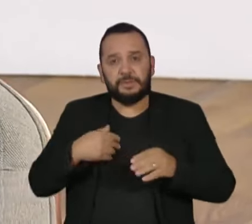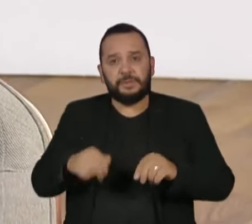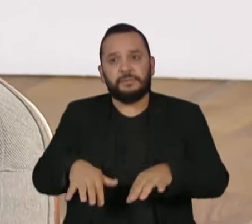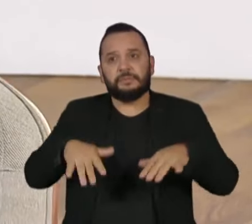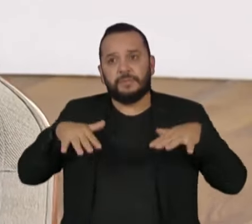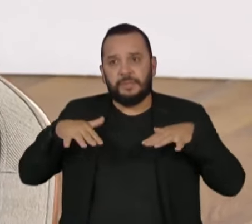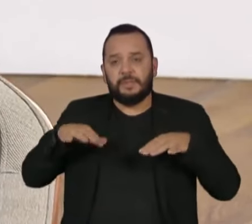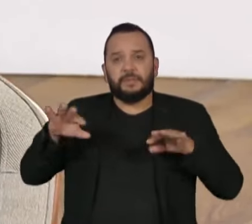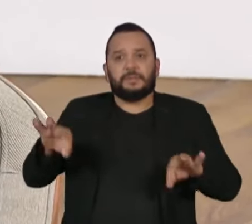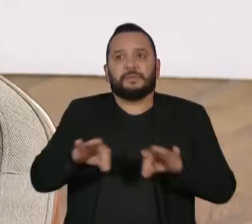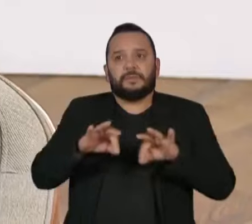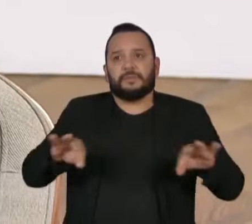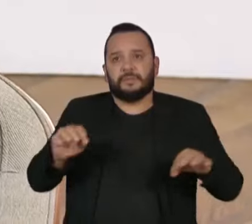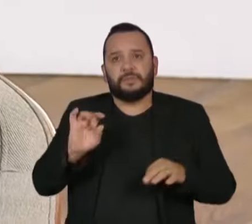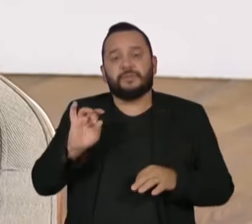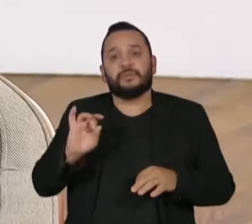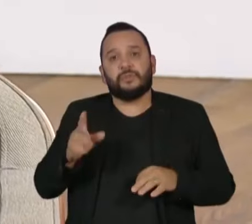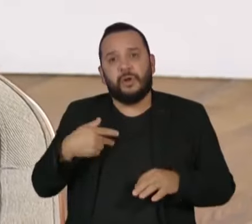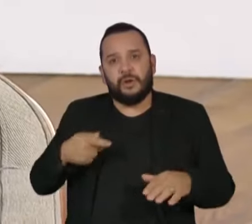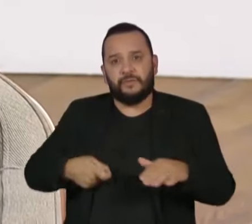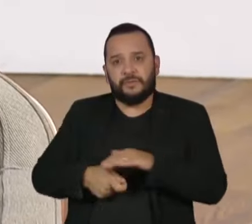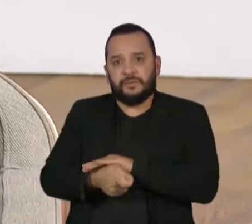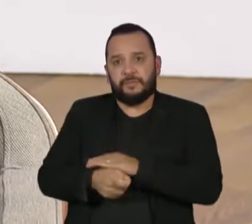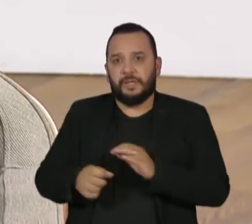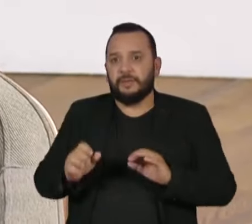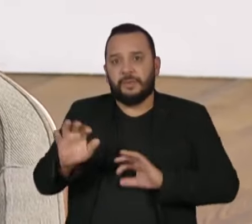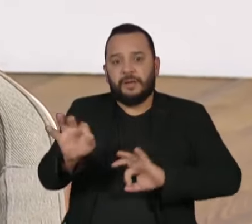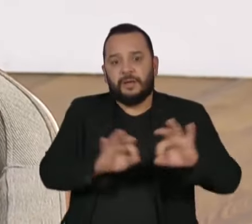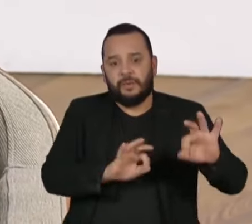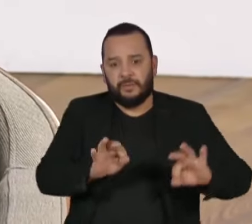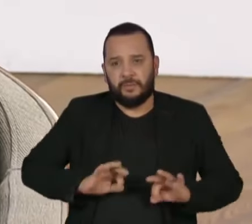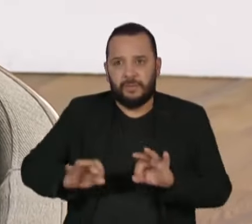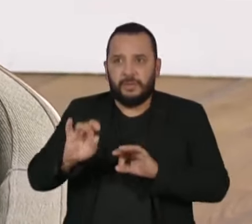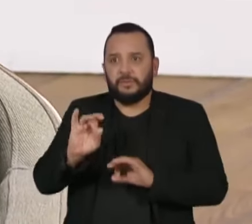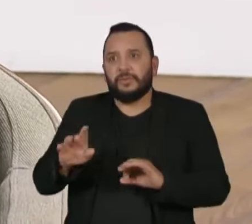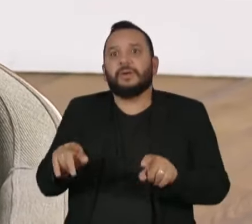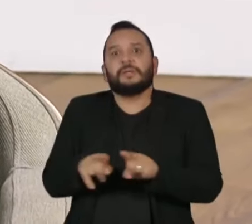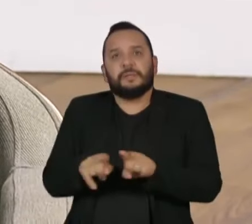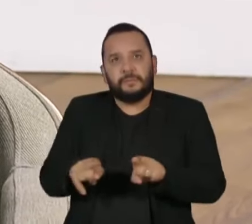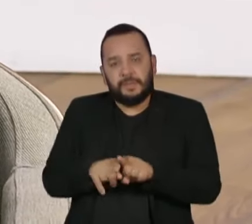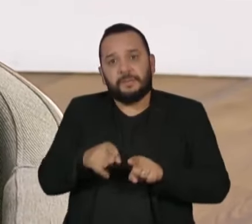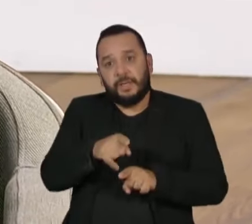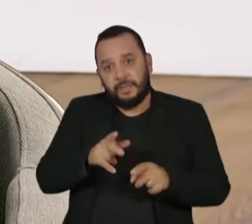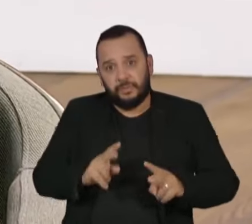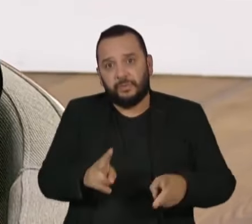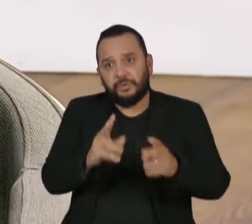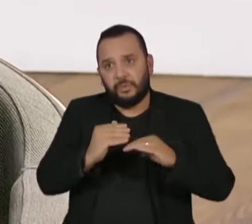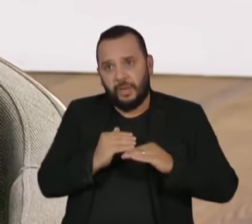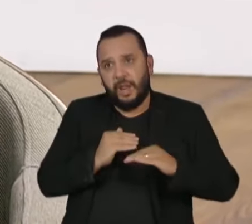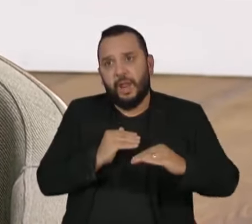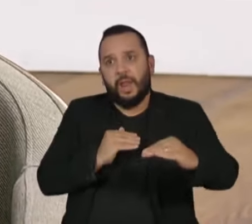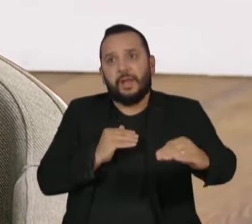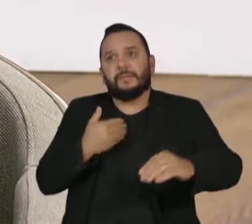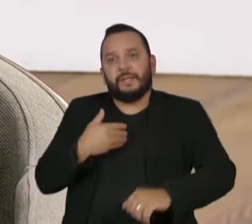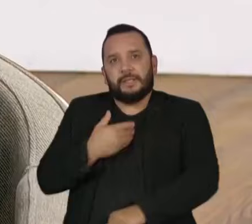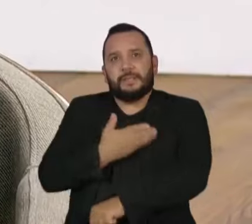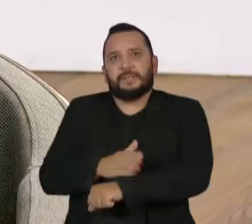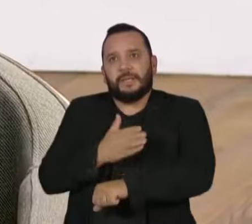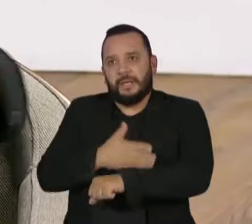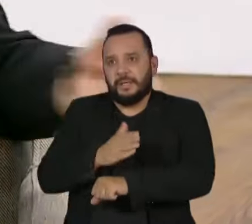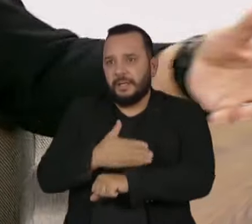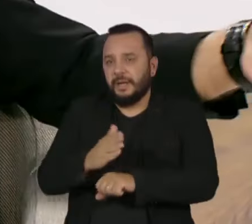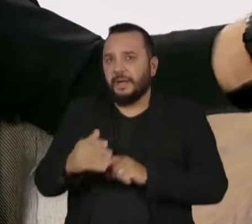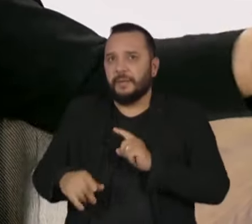você não precisa do patrocínio só para montar essa sinfônica. Você precisa do patrocínio para manter essa sinfônica, para fazer eles ensaiarem,